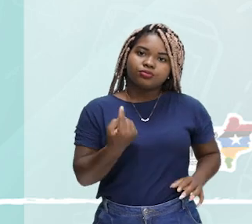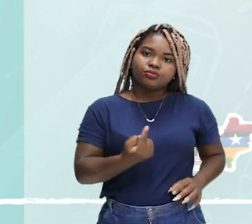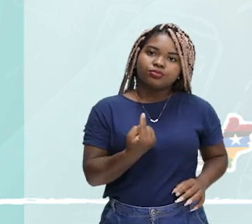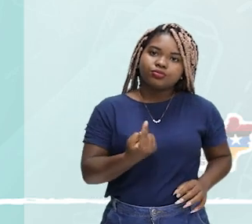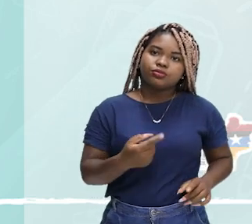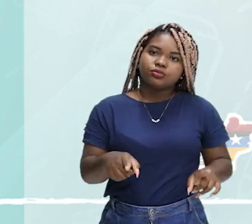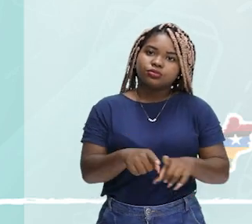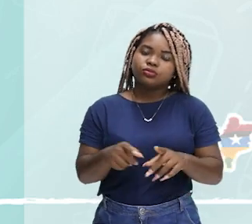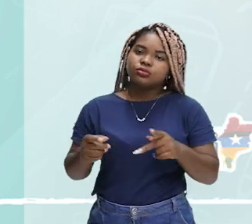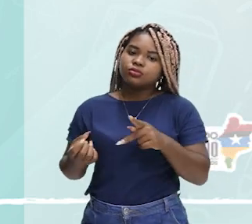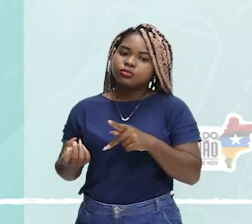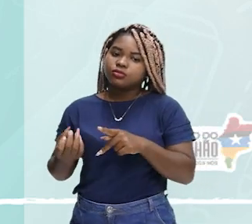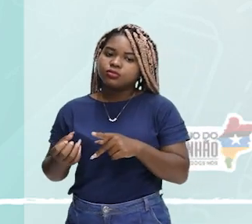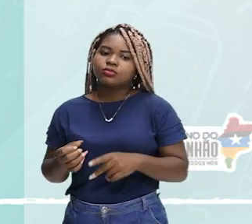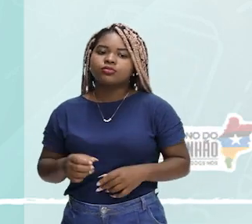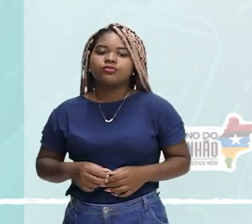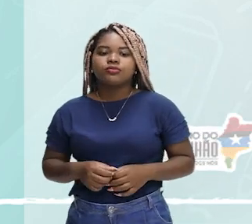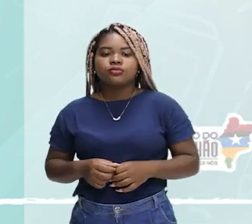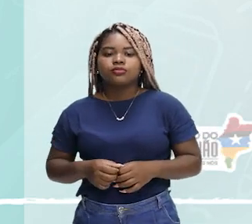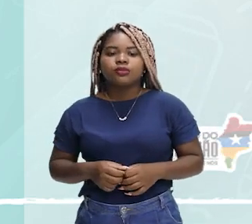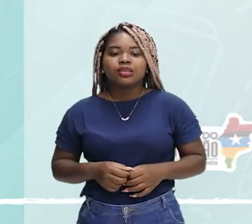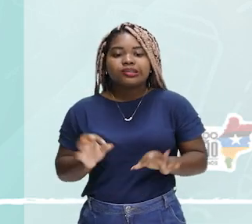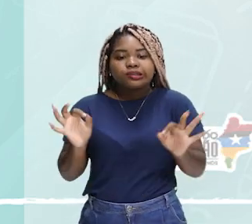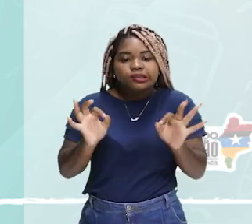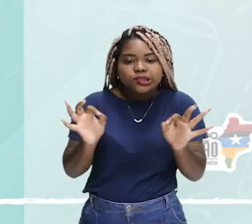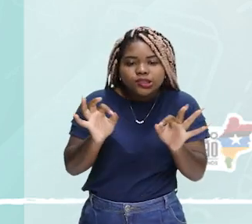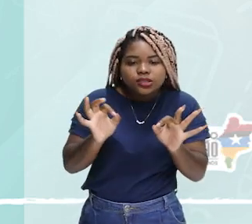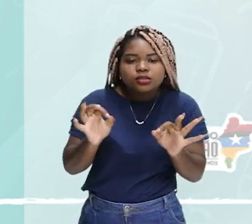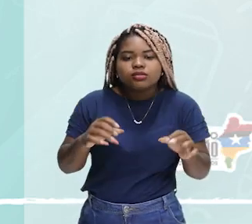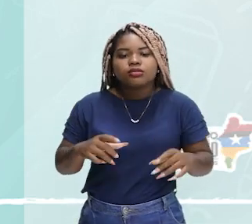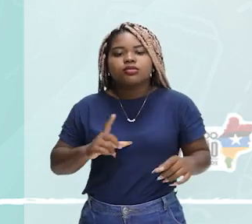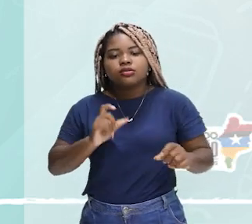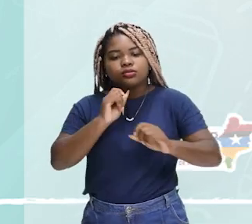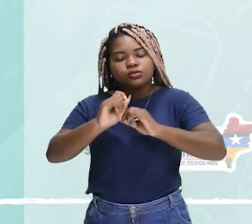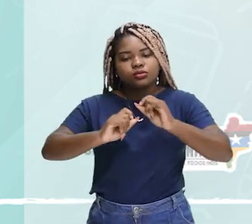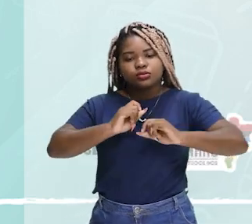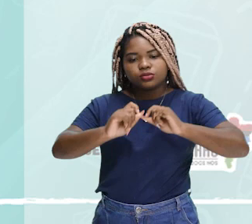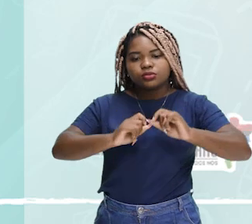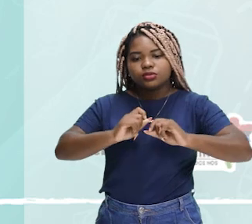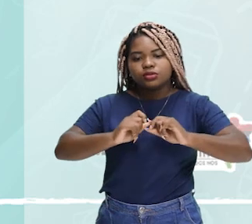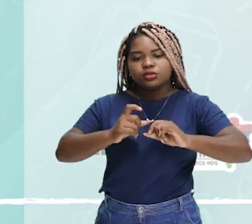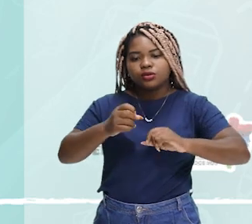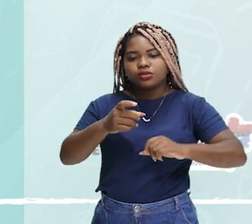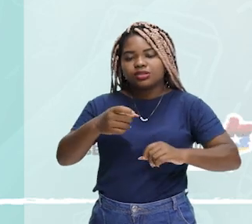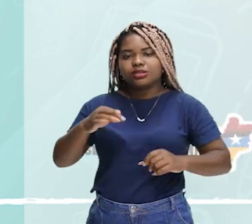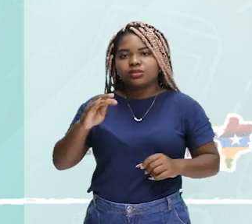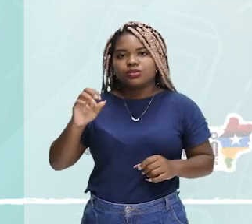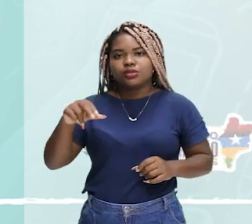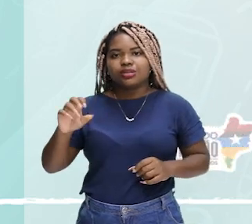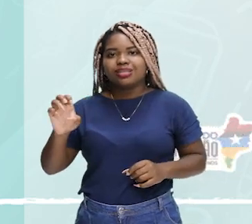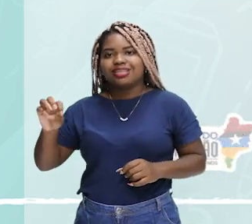plural. Ninguém acentua-se por se tratar de uma oxítona terminada em.